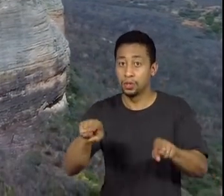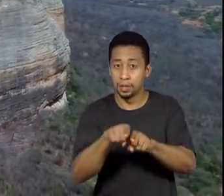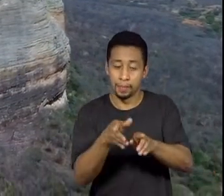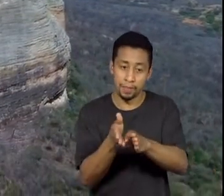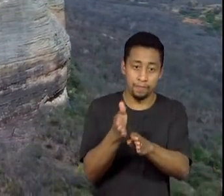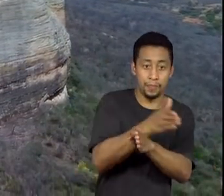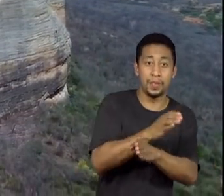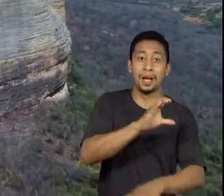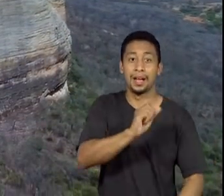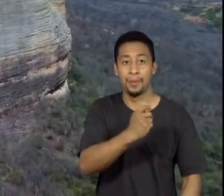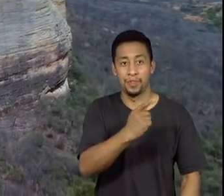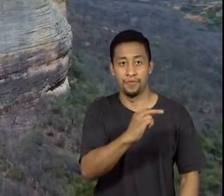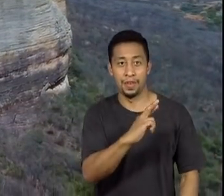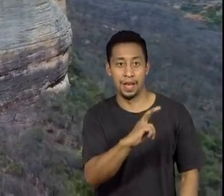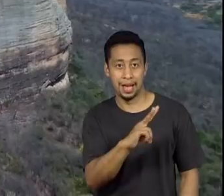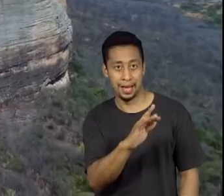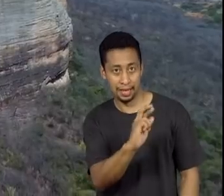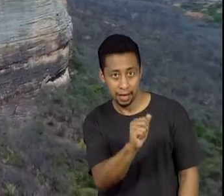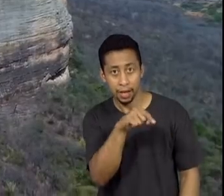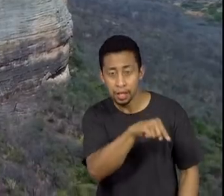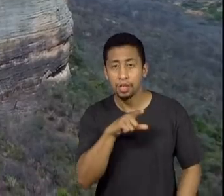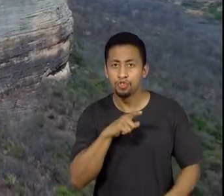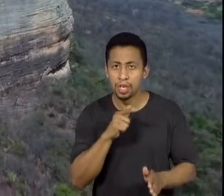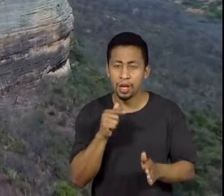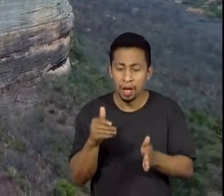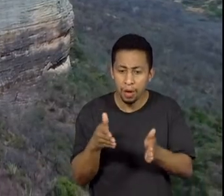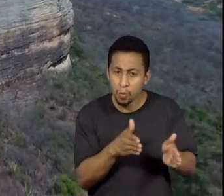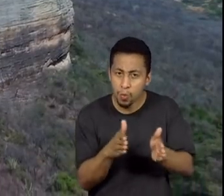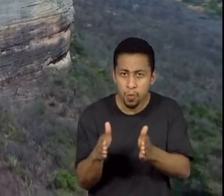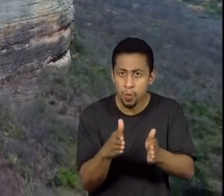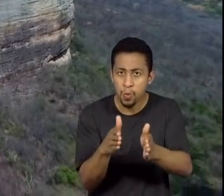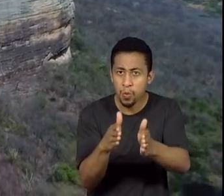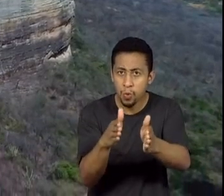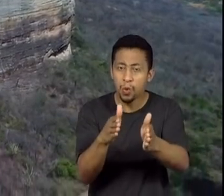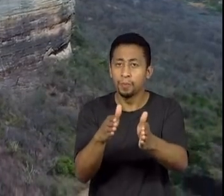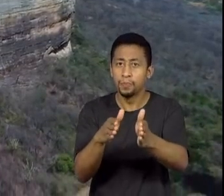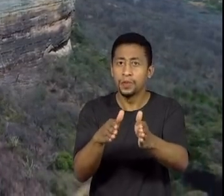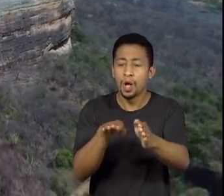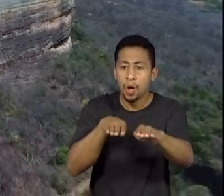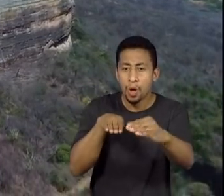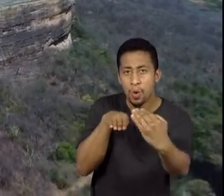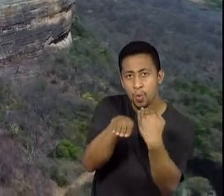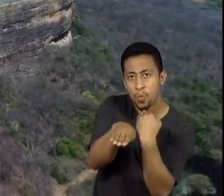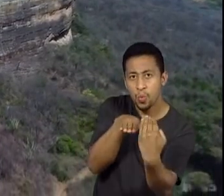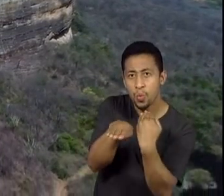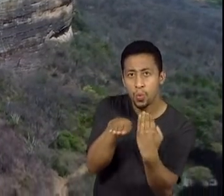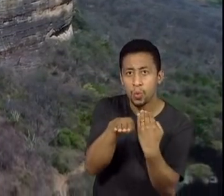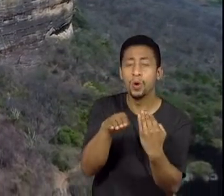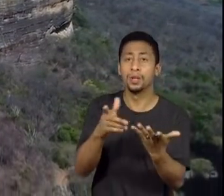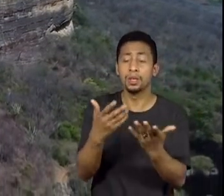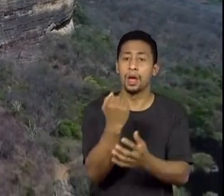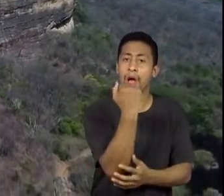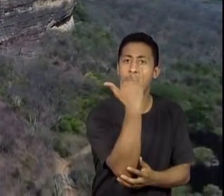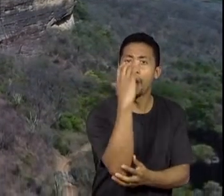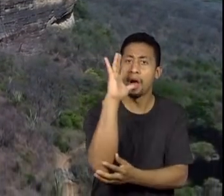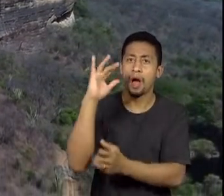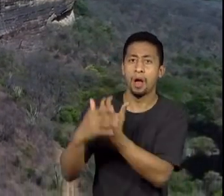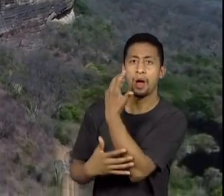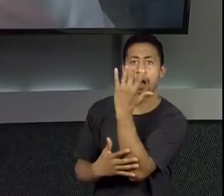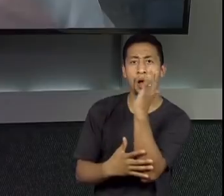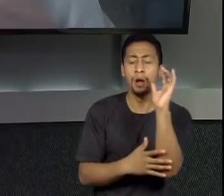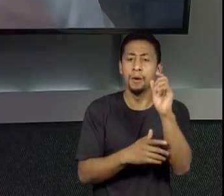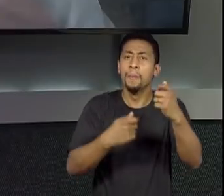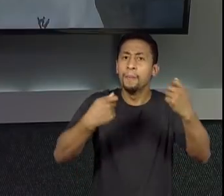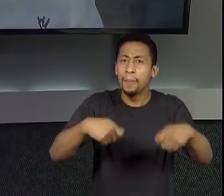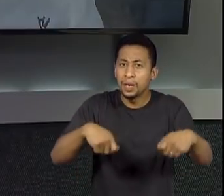uma espécie de estrada verde, onde a fauna precisava se deslocar para se reproduzir, para